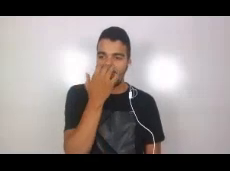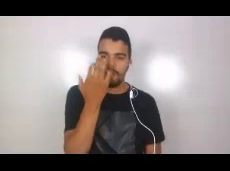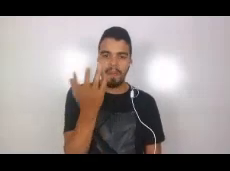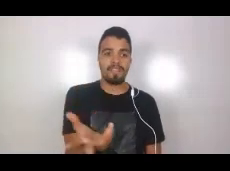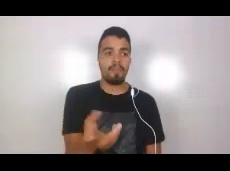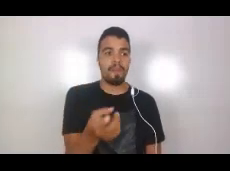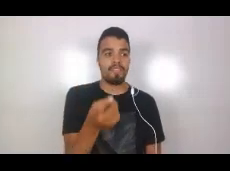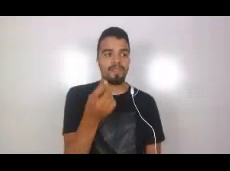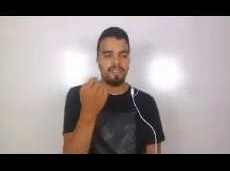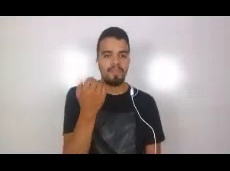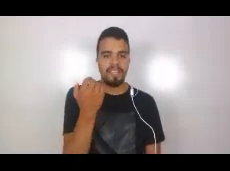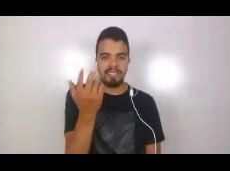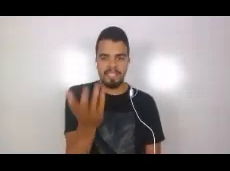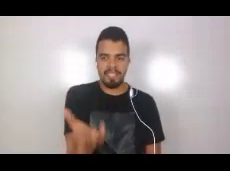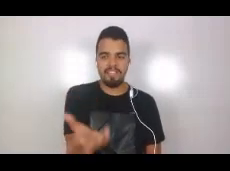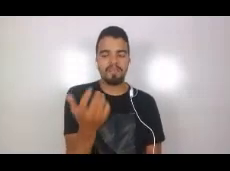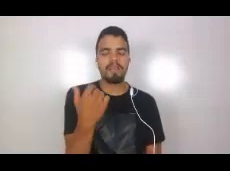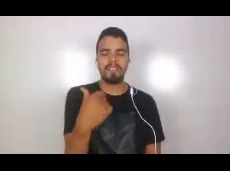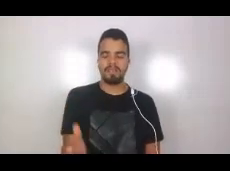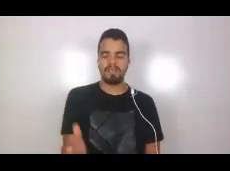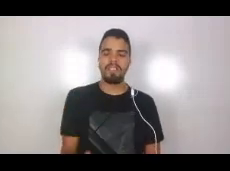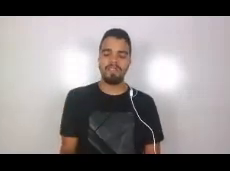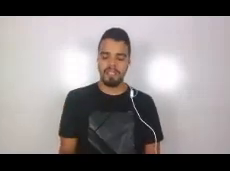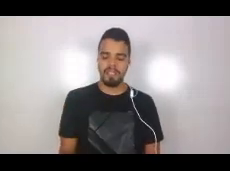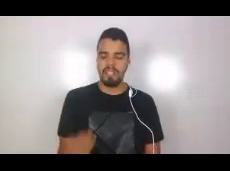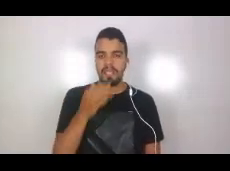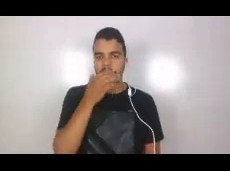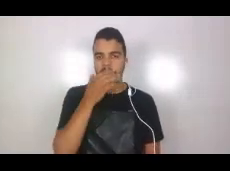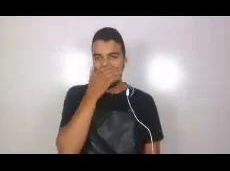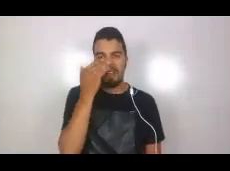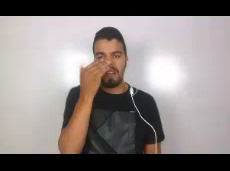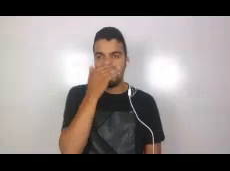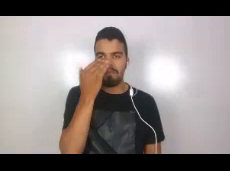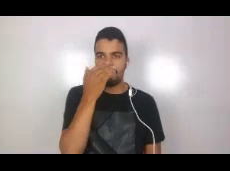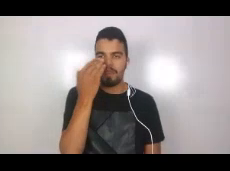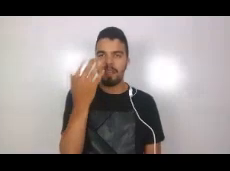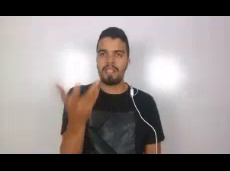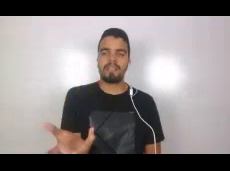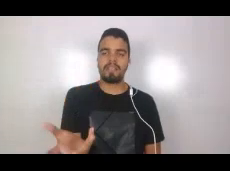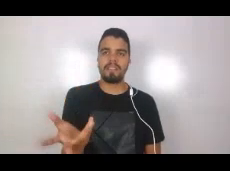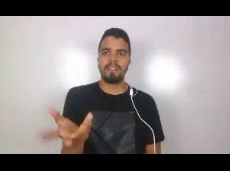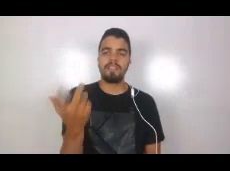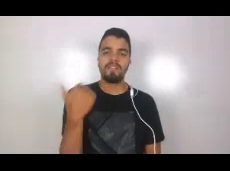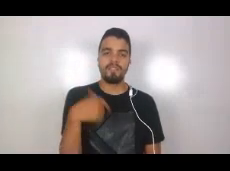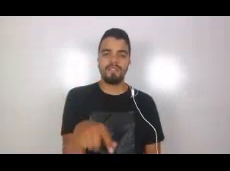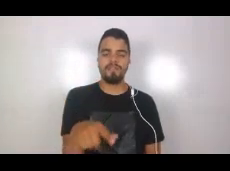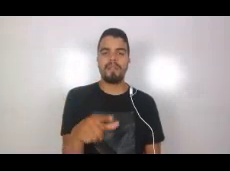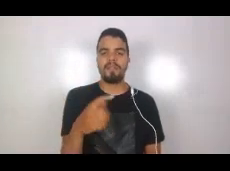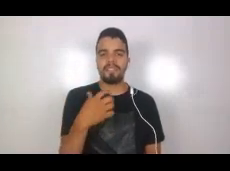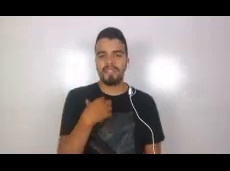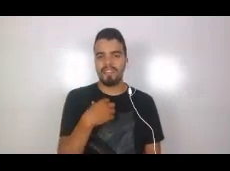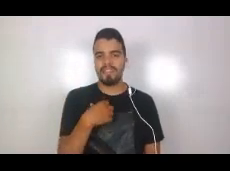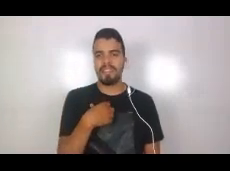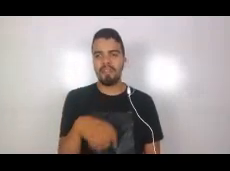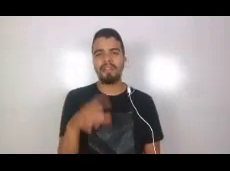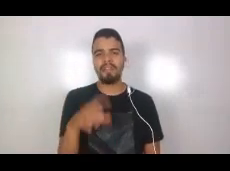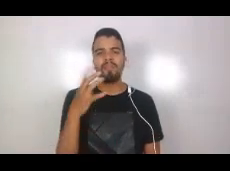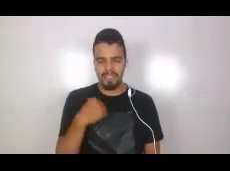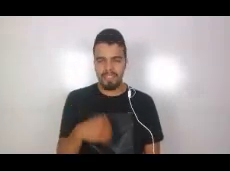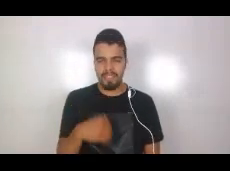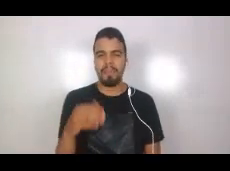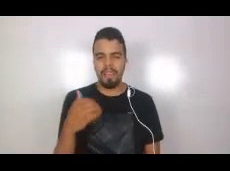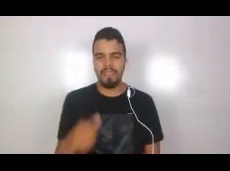ter espaço ou pessoas mais acessíveis, mais inclusivas, e para que esse sujeito surdo ele possa ter